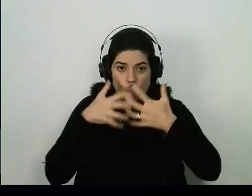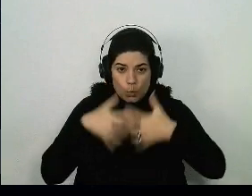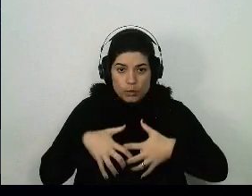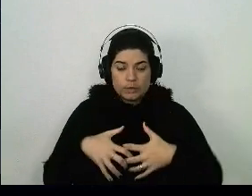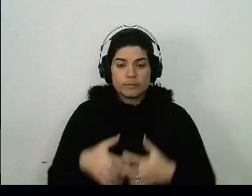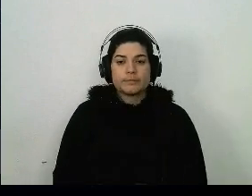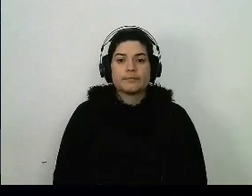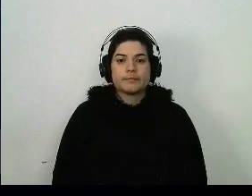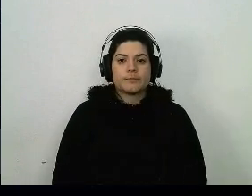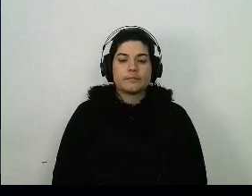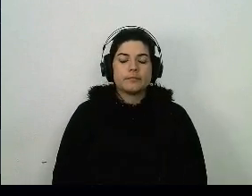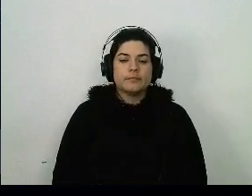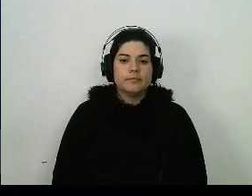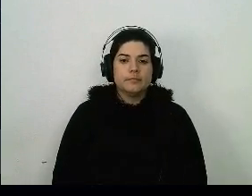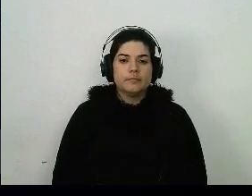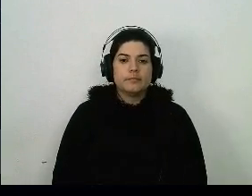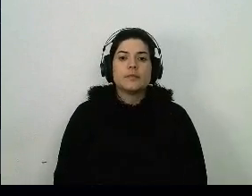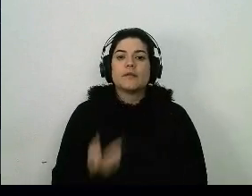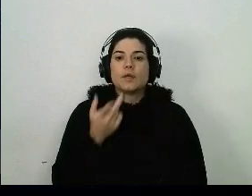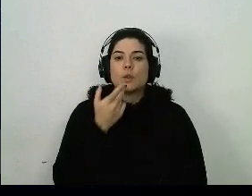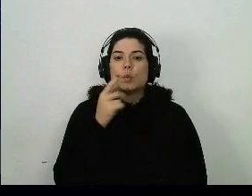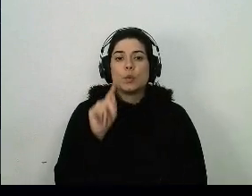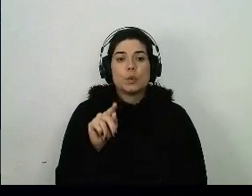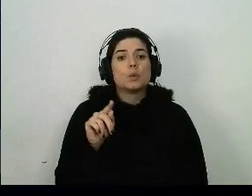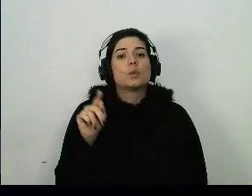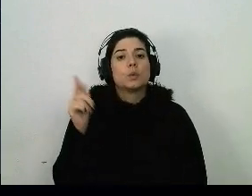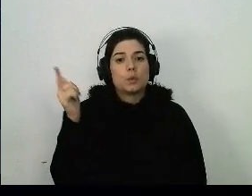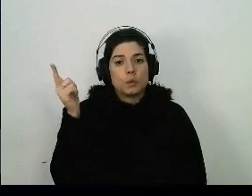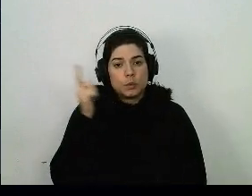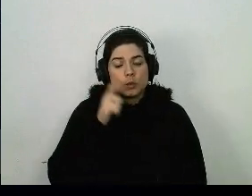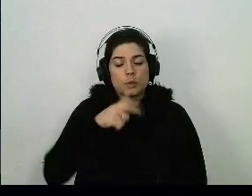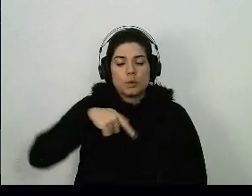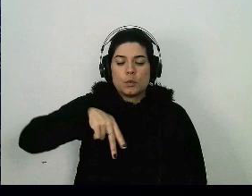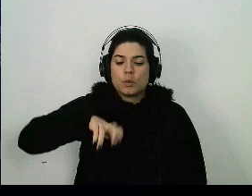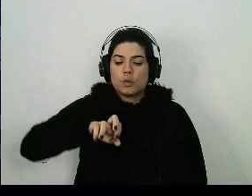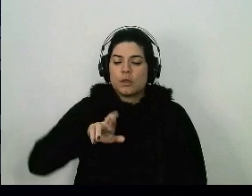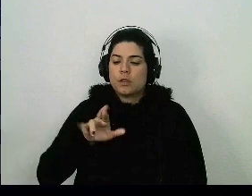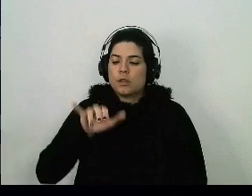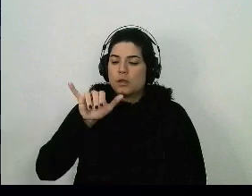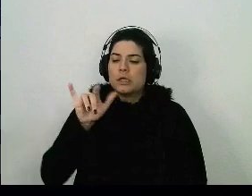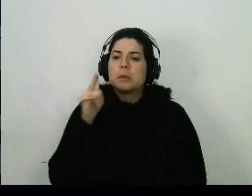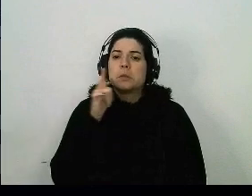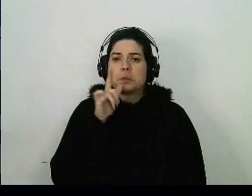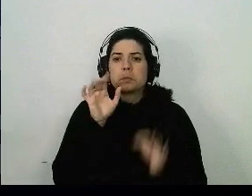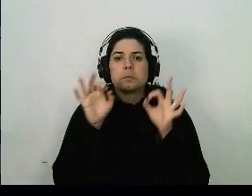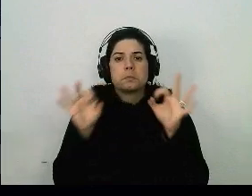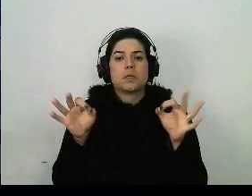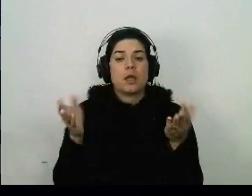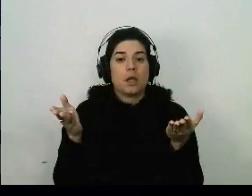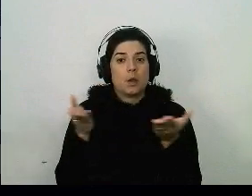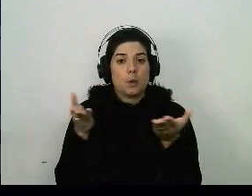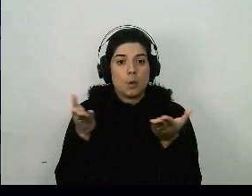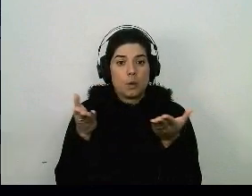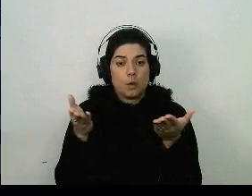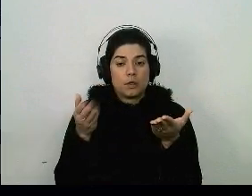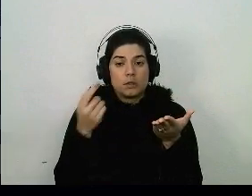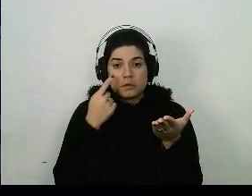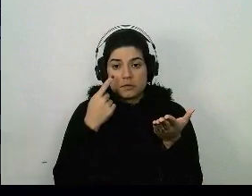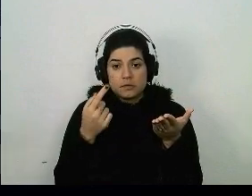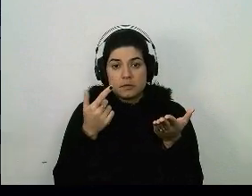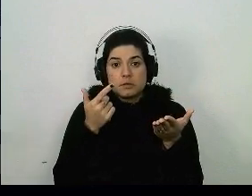E ele disse que a carry deu certo. Tanto que, se eu vir aqui agora, ó, deixa eu tentar atualizar.